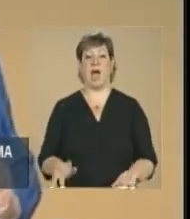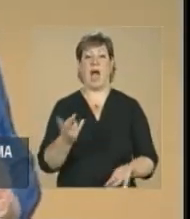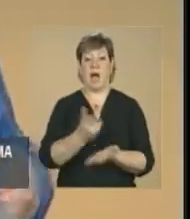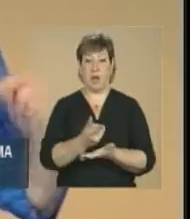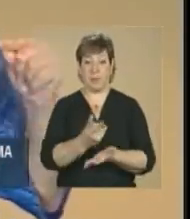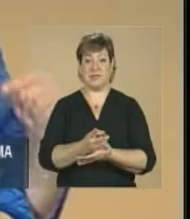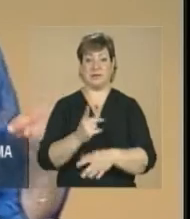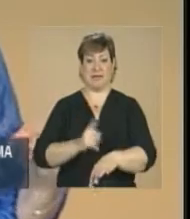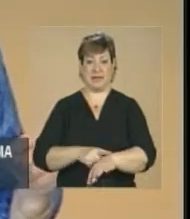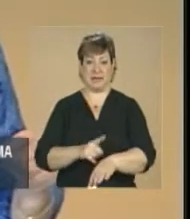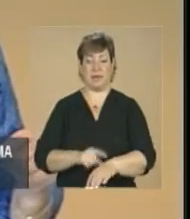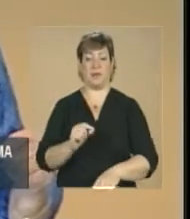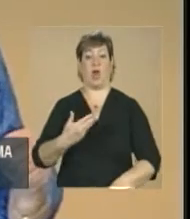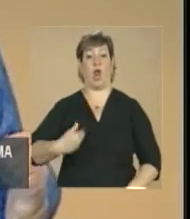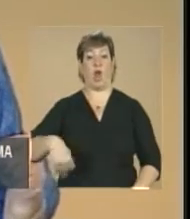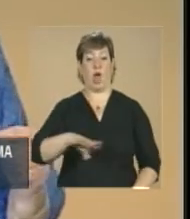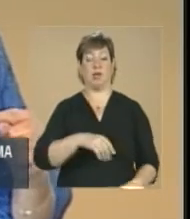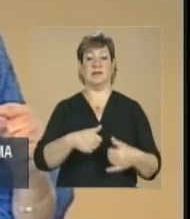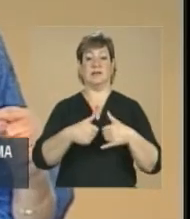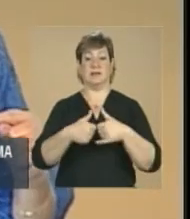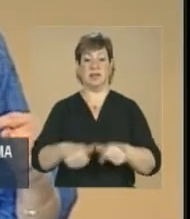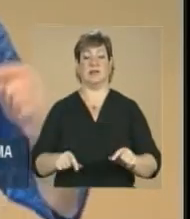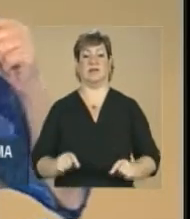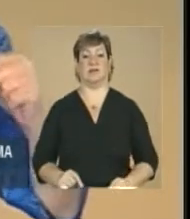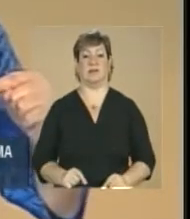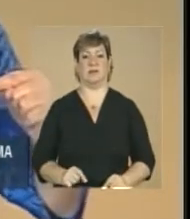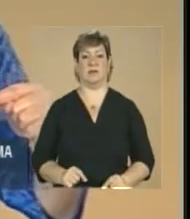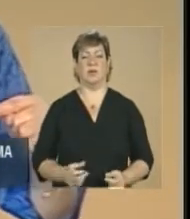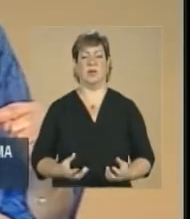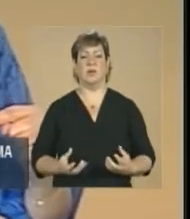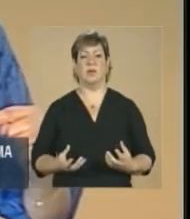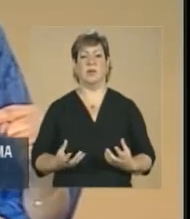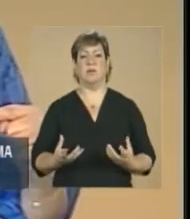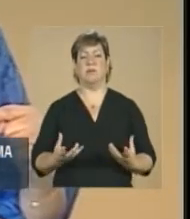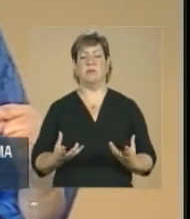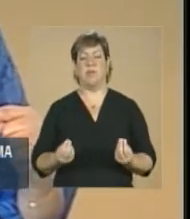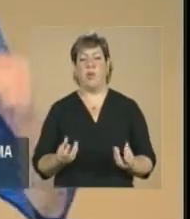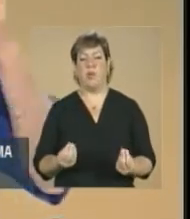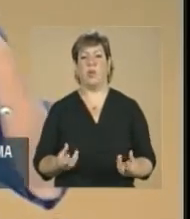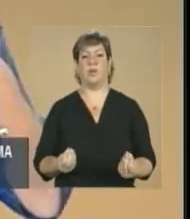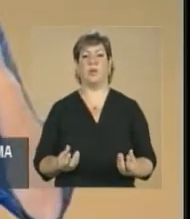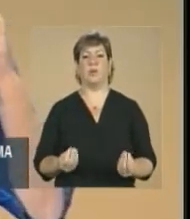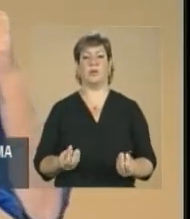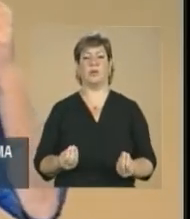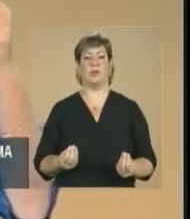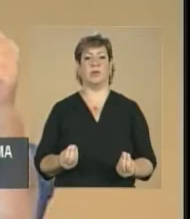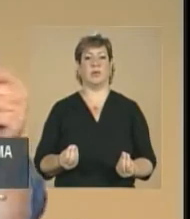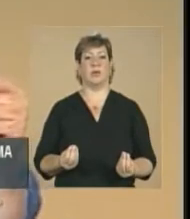tempo, nós estávamos muito